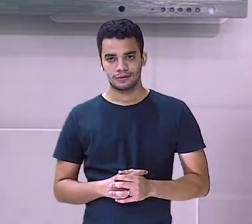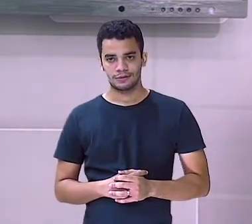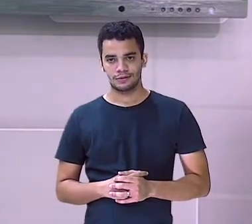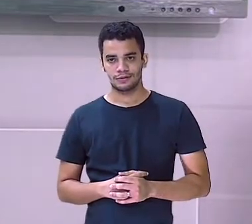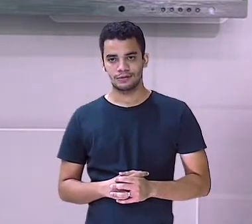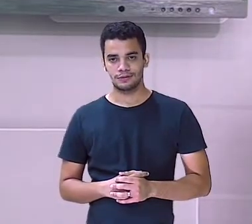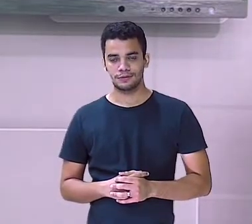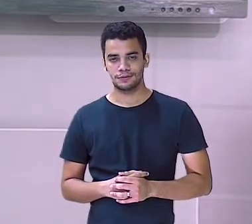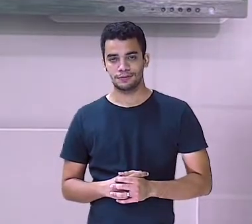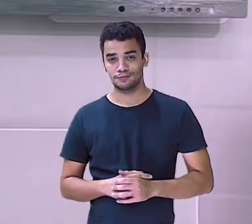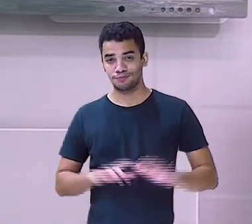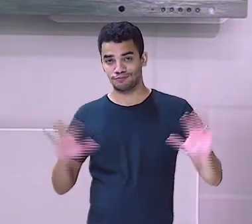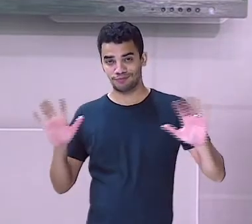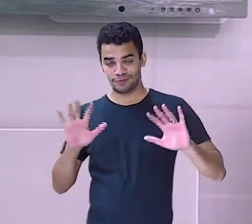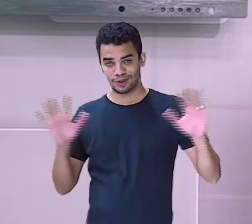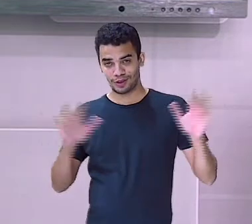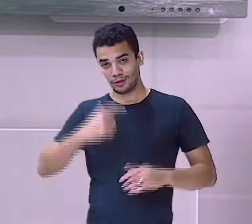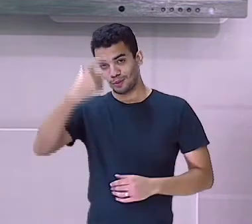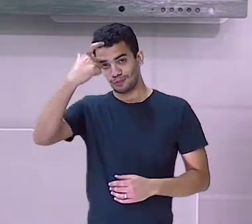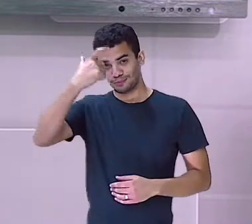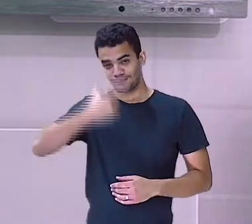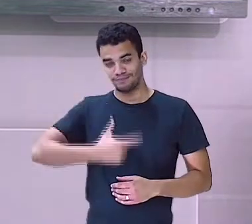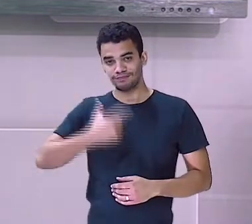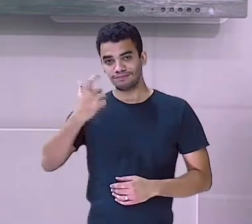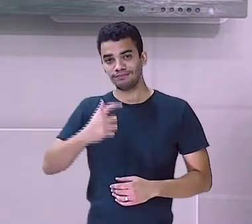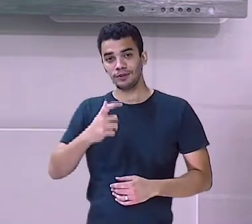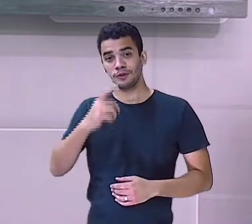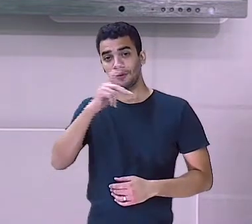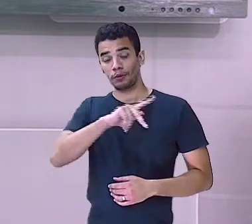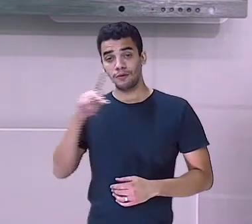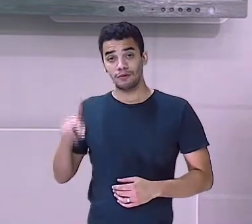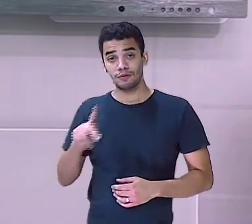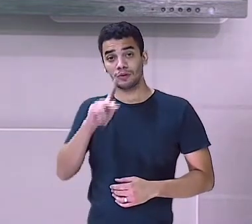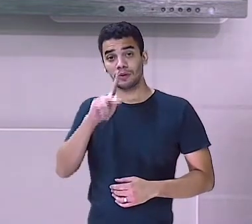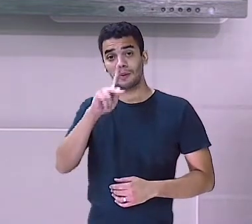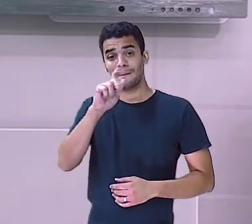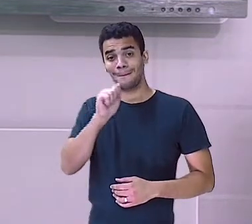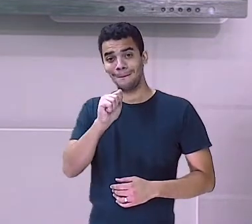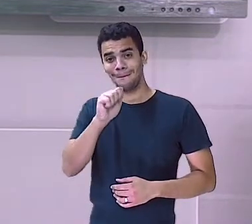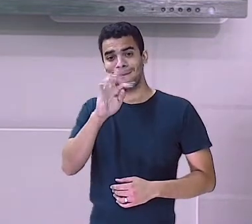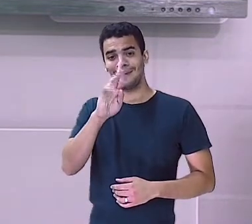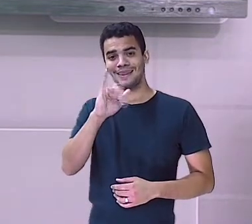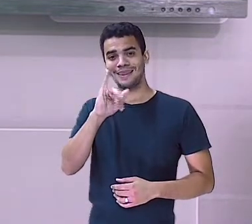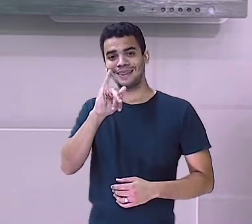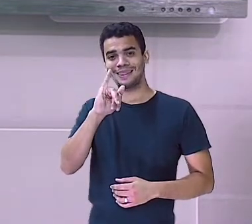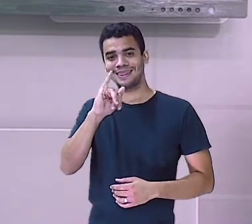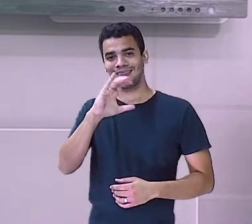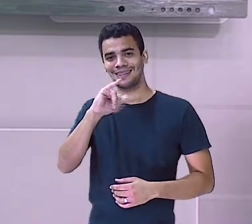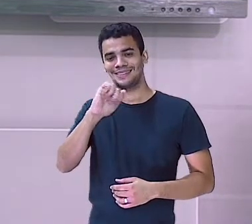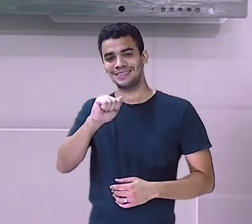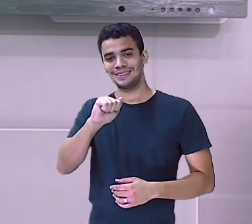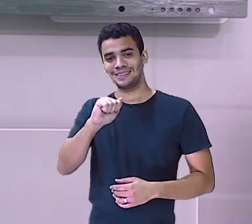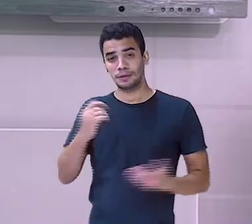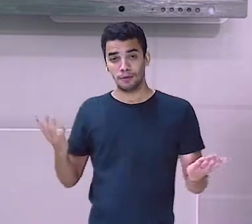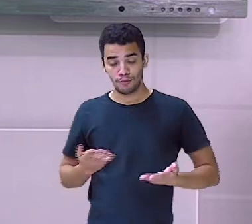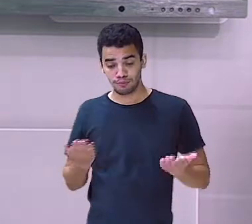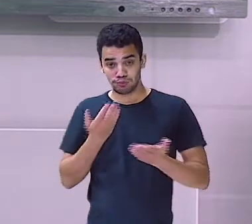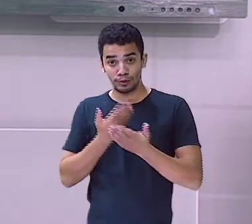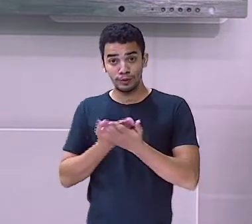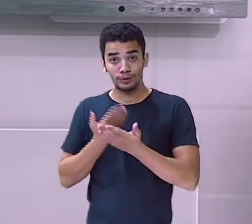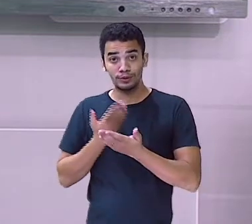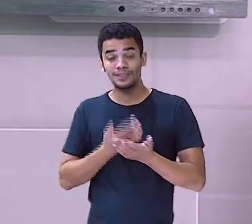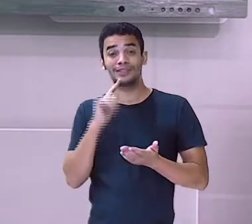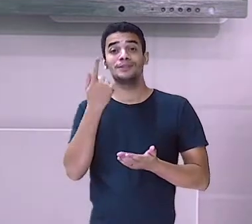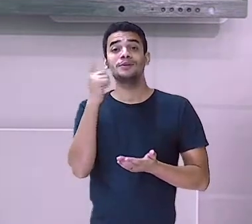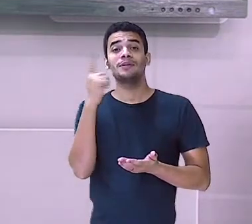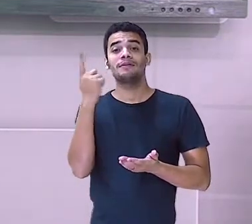Olá, sou a professora Patrícia, da Educação de Jovens e Adultos. Estamos aqui na nossa aula de Geografia e vamos falar sobre recursos